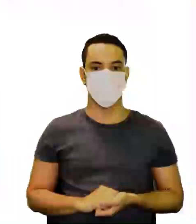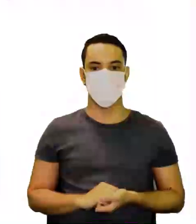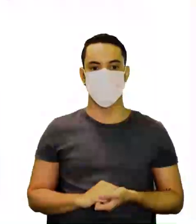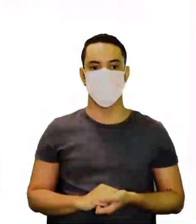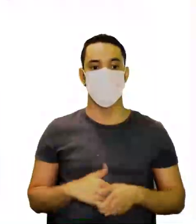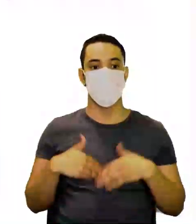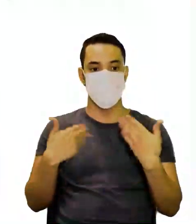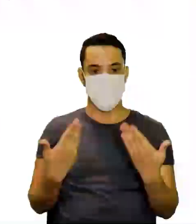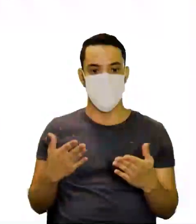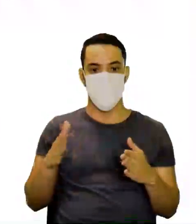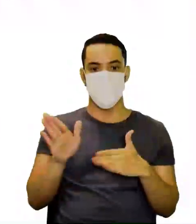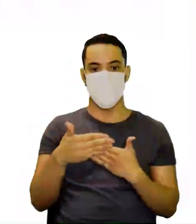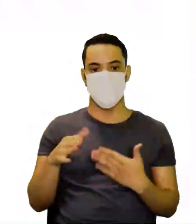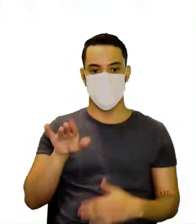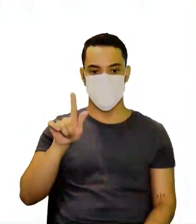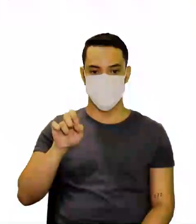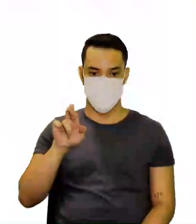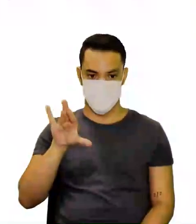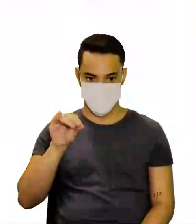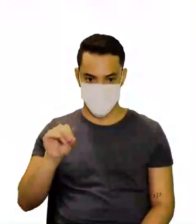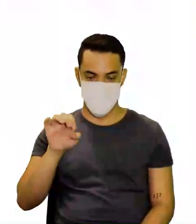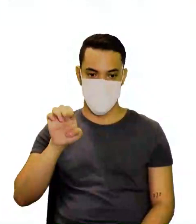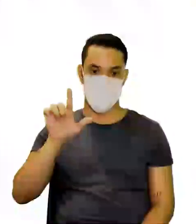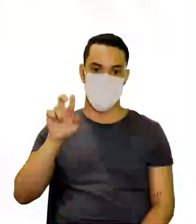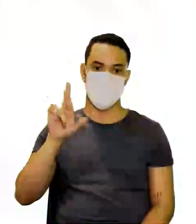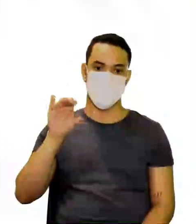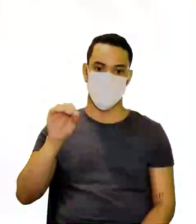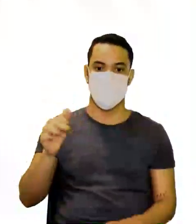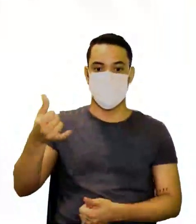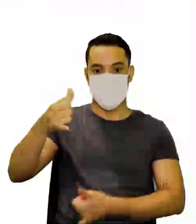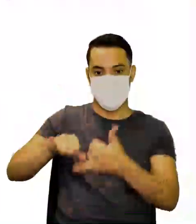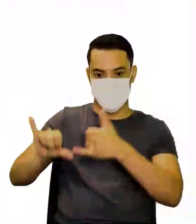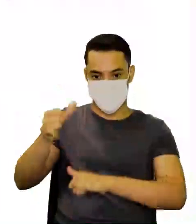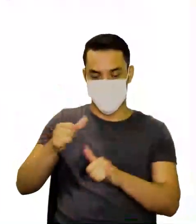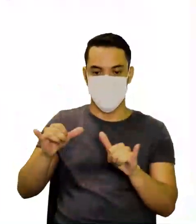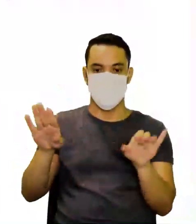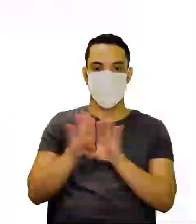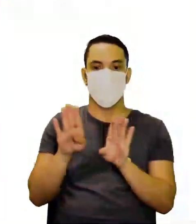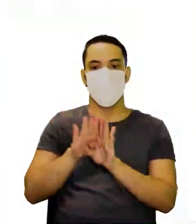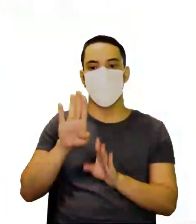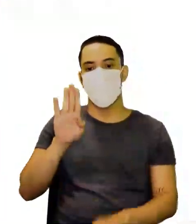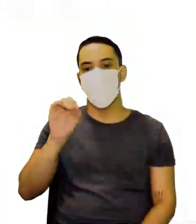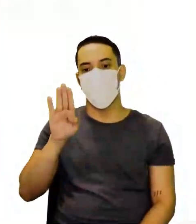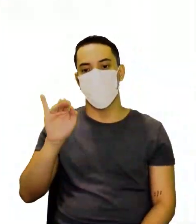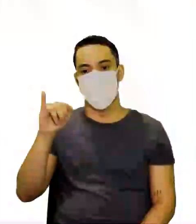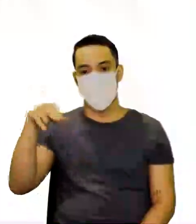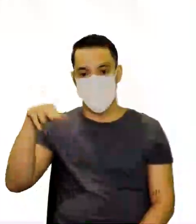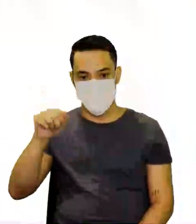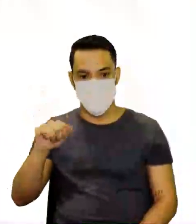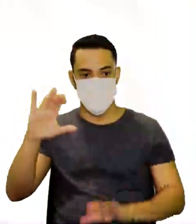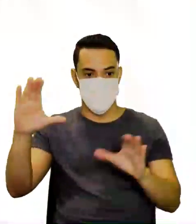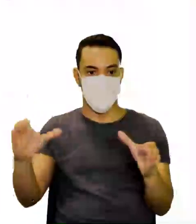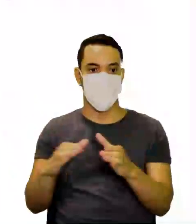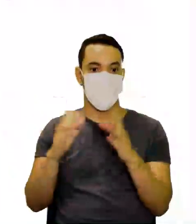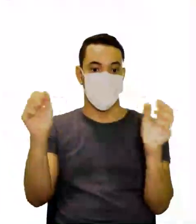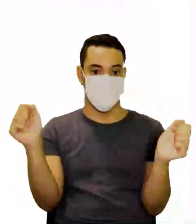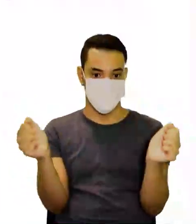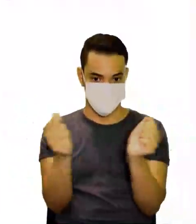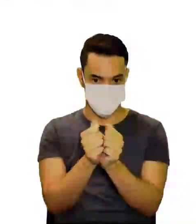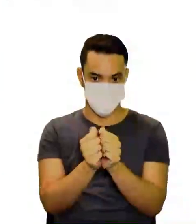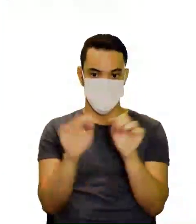que está acoplada aí ao motor produz corrente alternada, que é no alternador transformado em